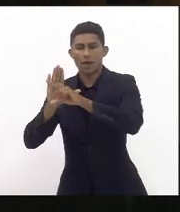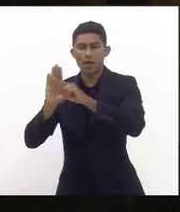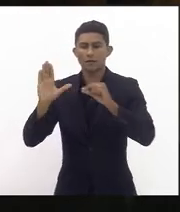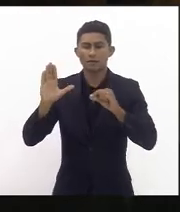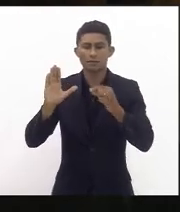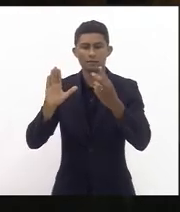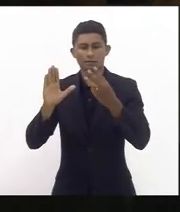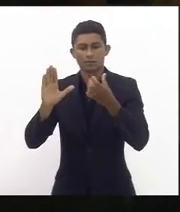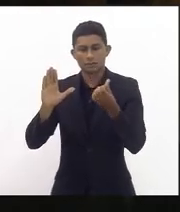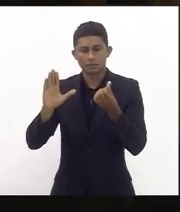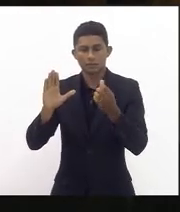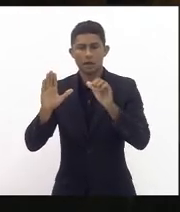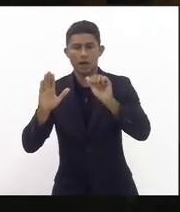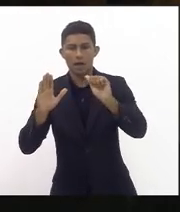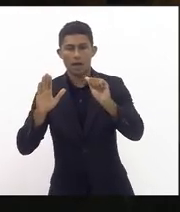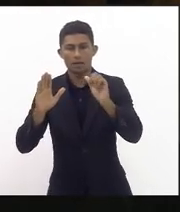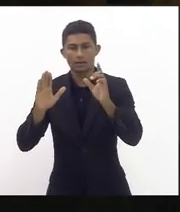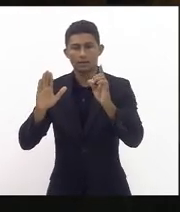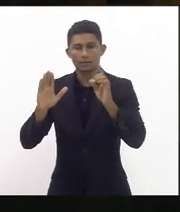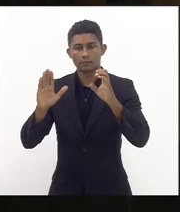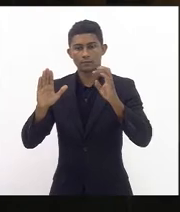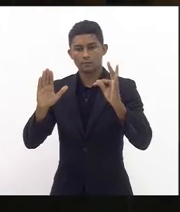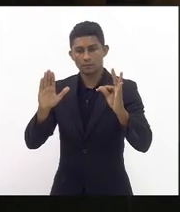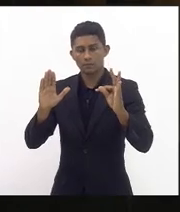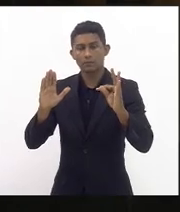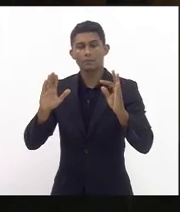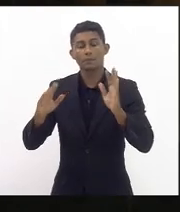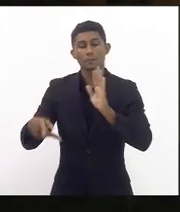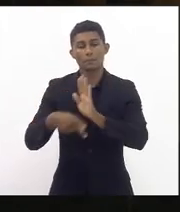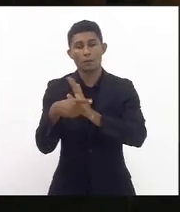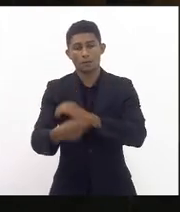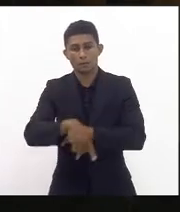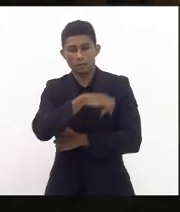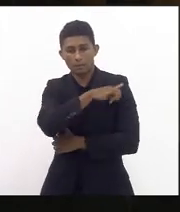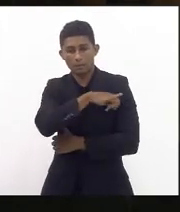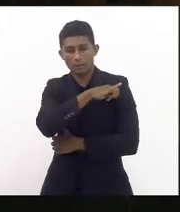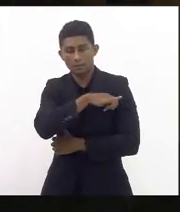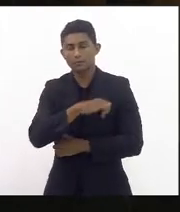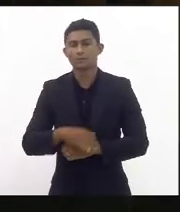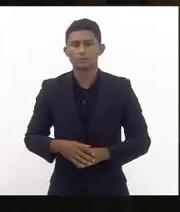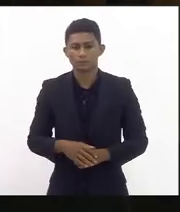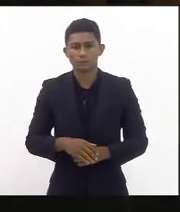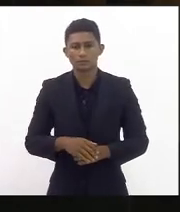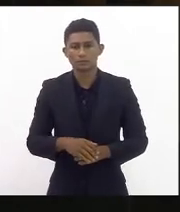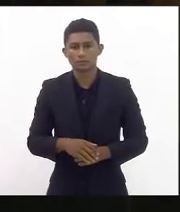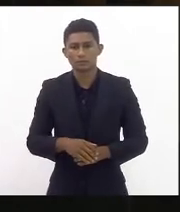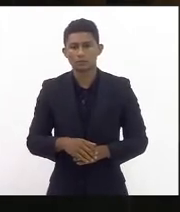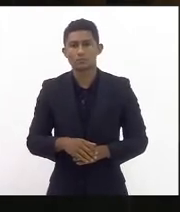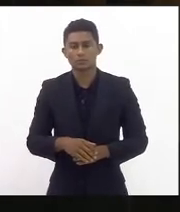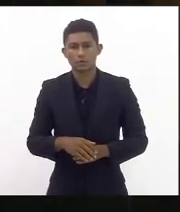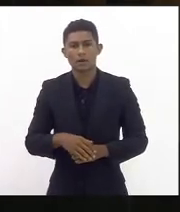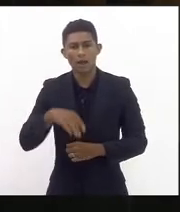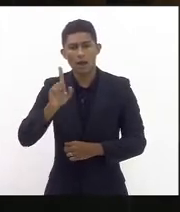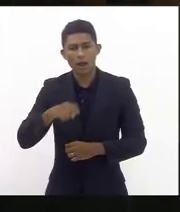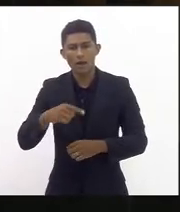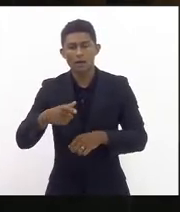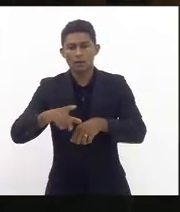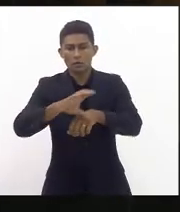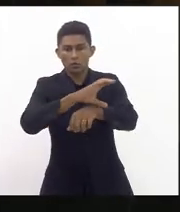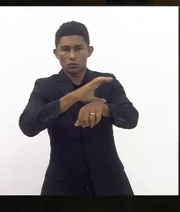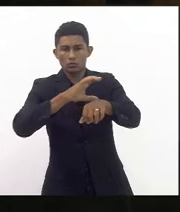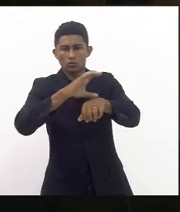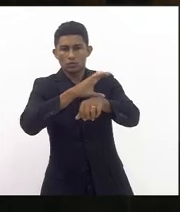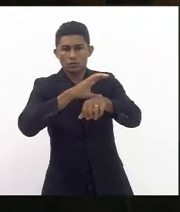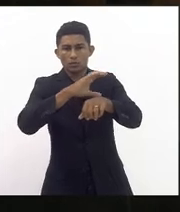ADCT do nosso Estado do Rio de Janeiro, isto é, das disposições constitucionais